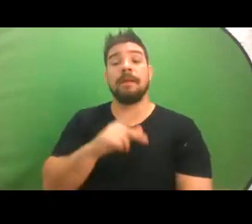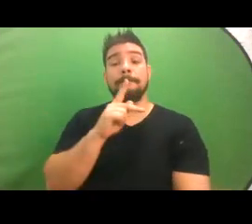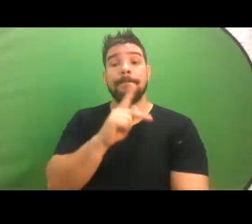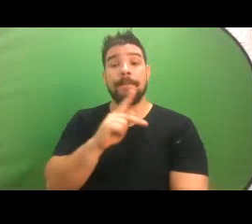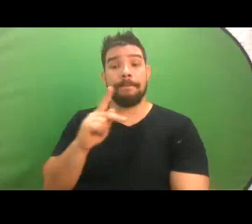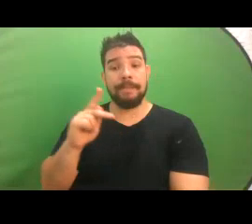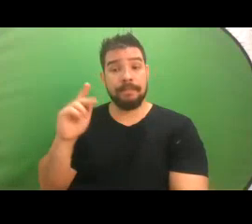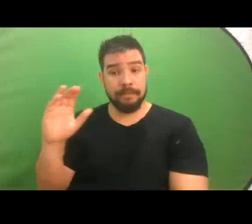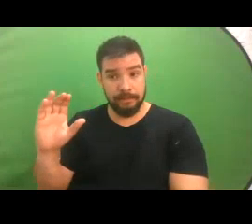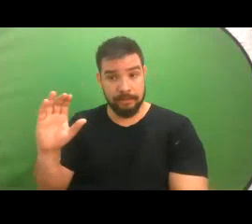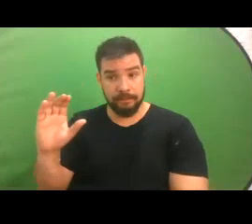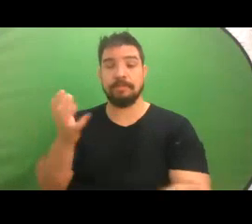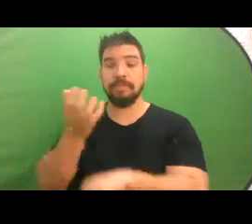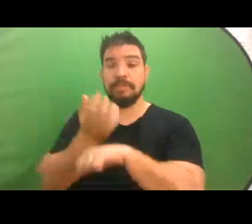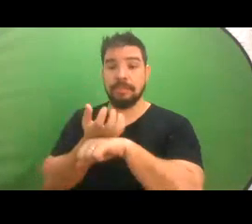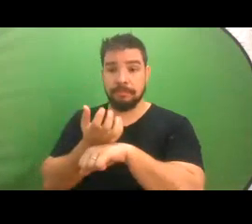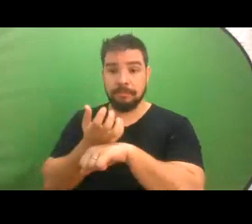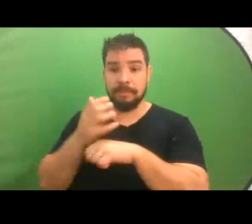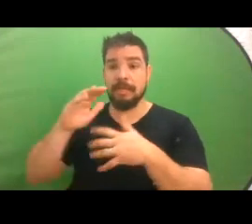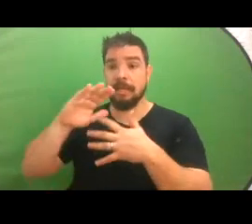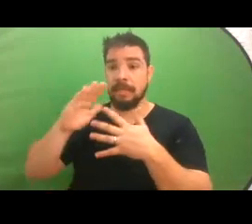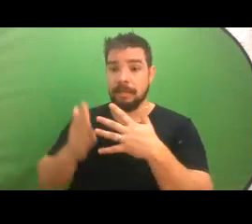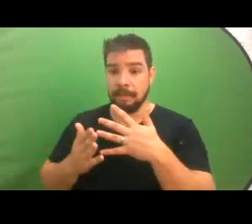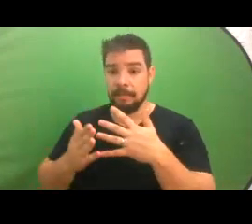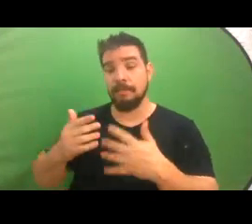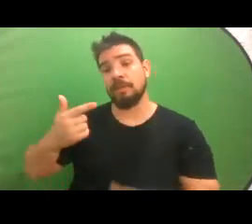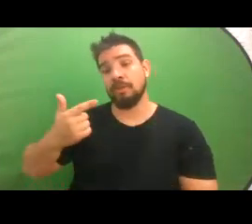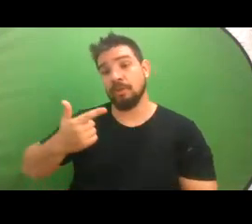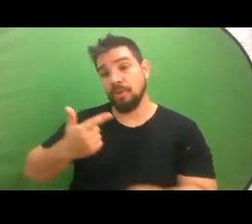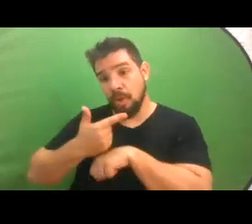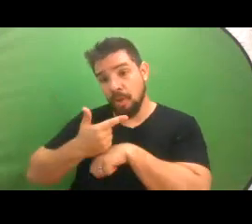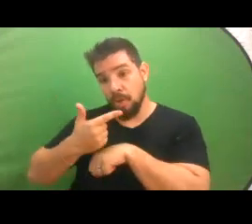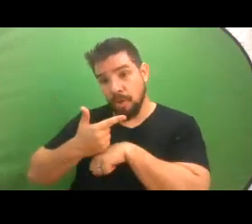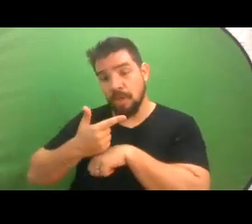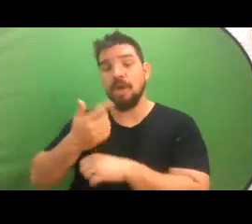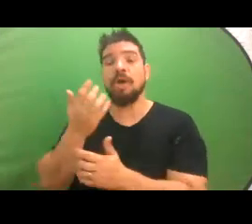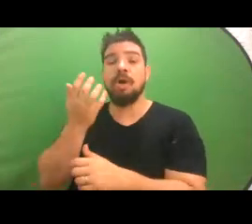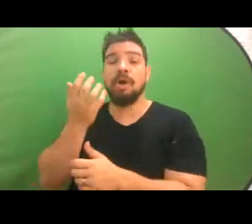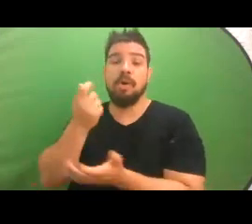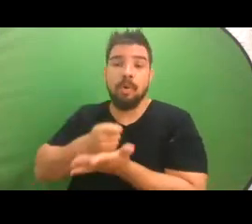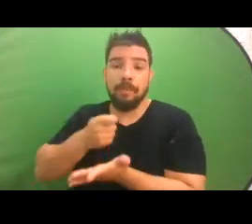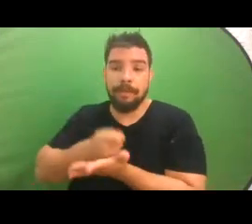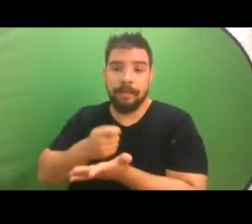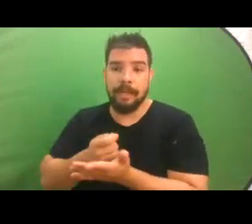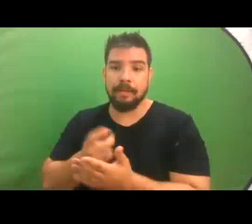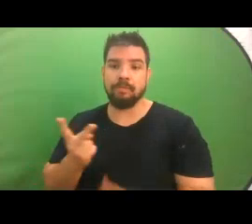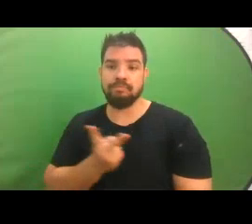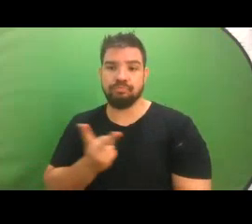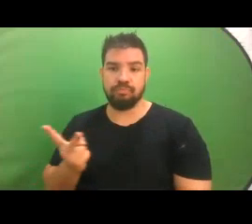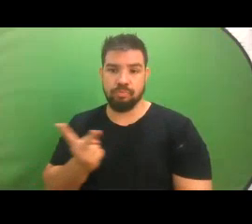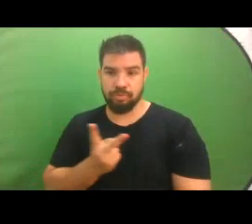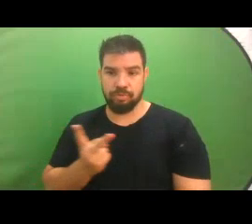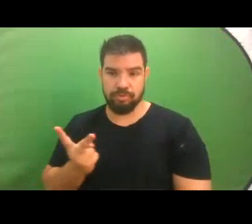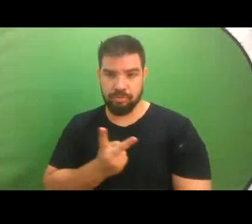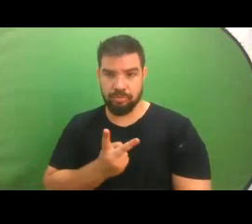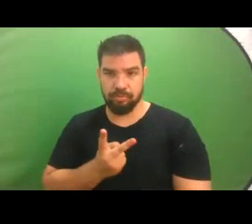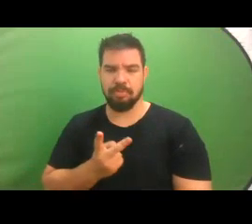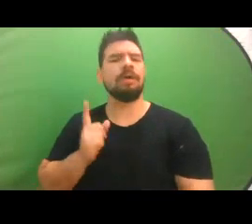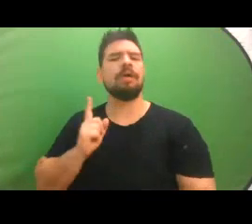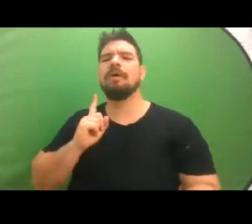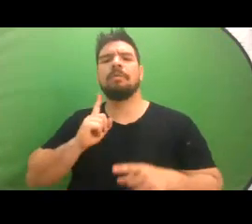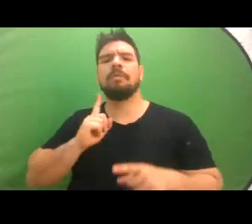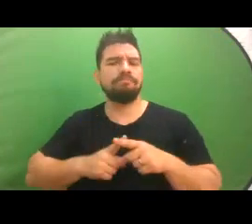PPC, a disciplina de Libras 2, ela é obrigatória para as 2 formações, tá? Por que